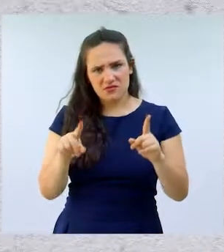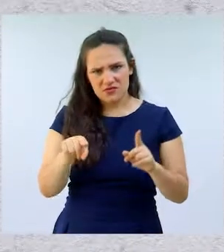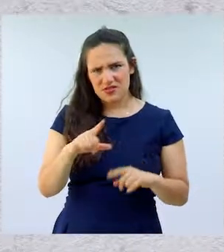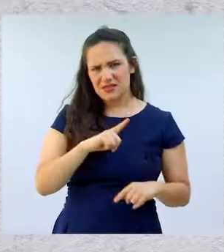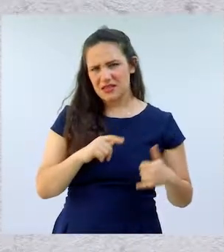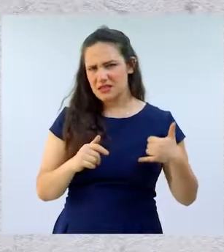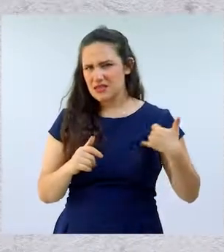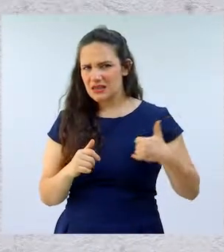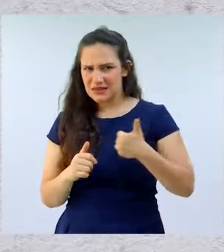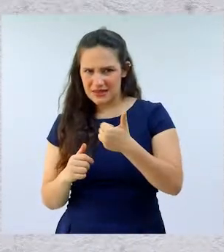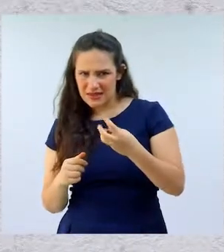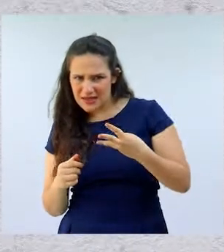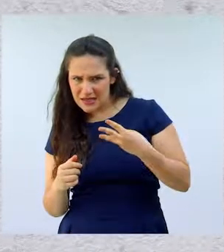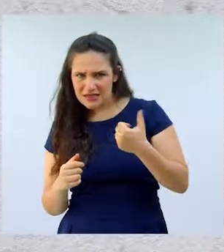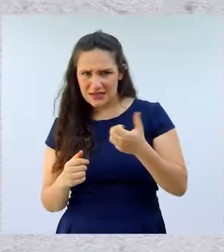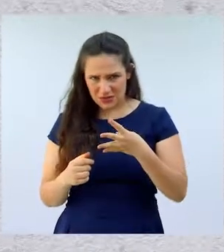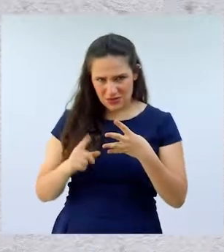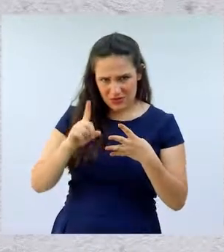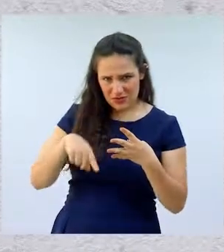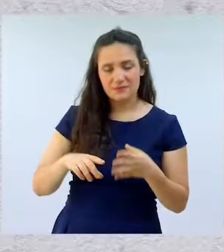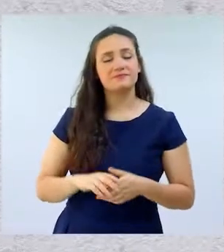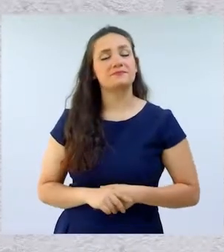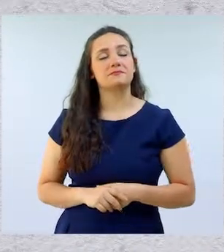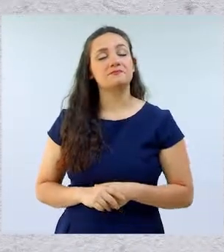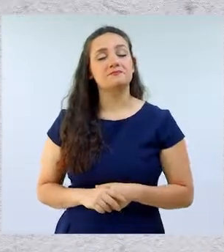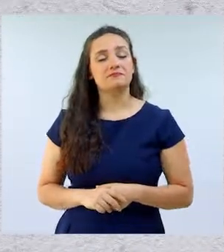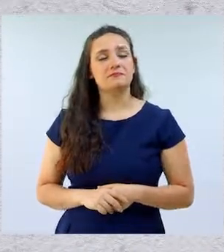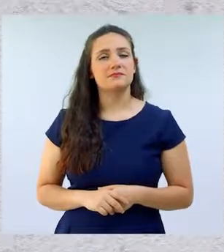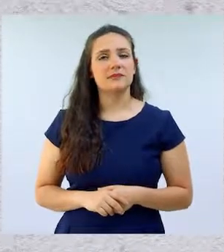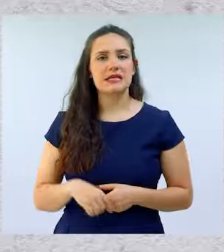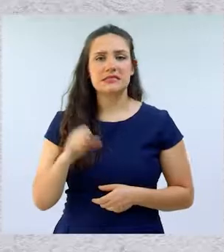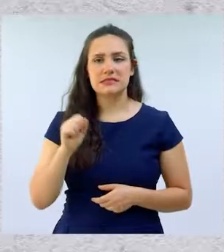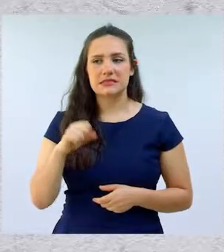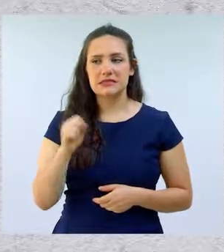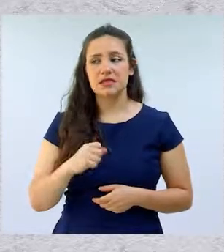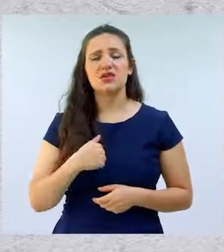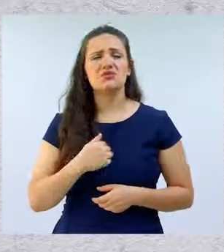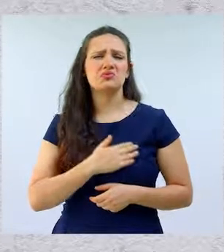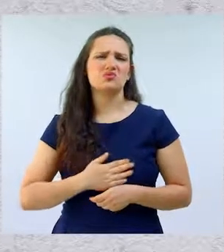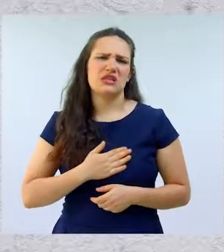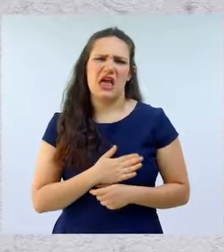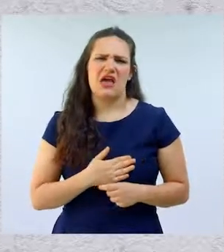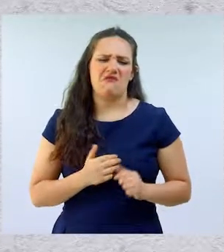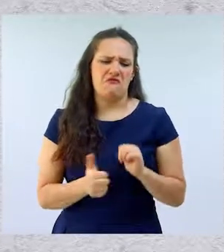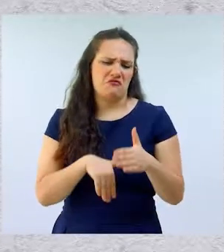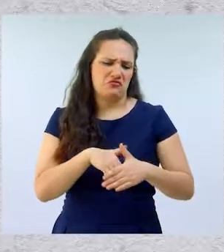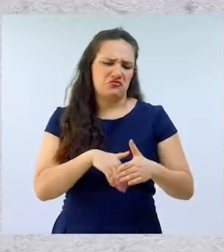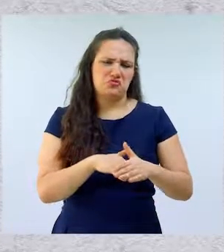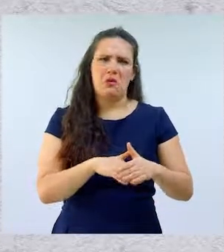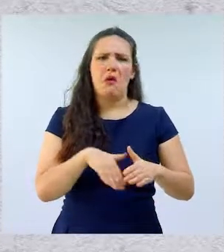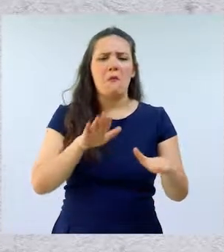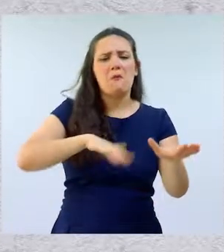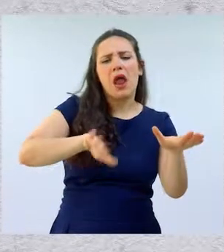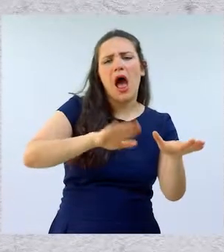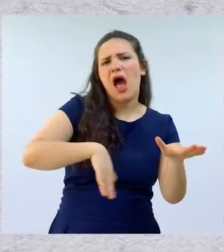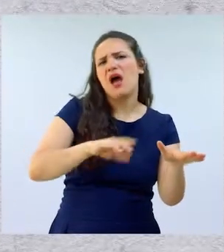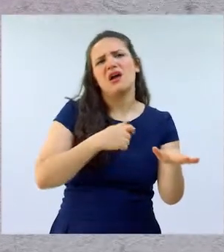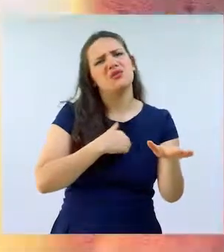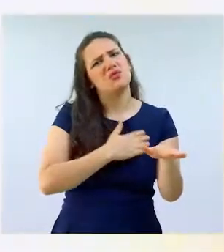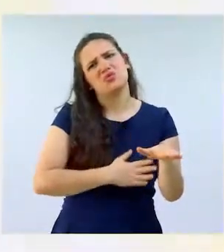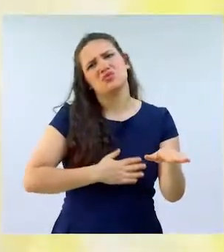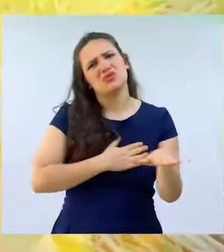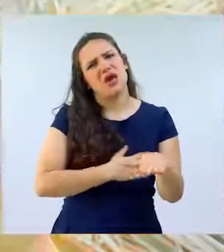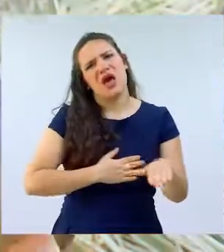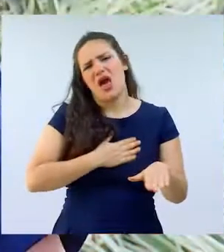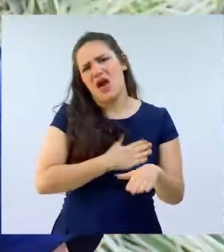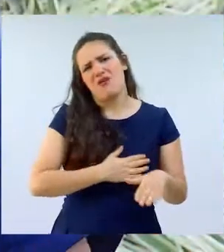13, 14 anos? Eu tinha 14 anos. Aí eu tive uma época também do esporte, jogar futebol de praia, jogava muito, a gurizada toda